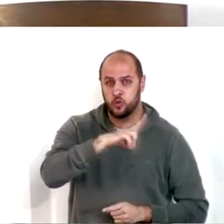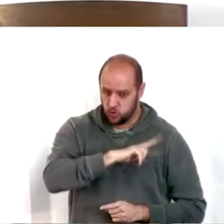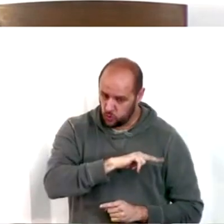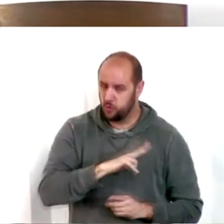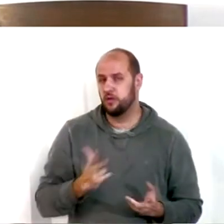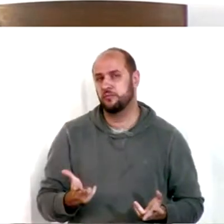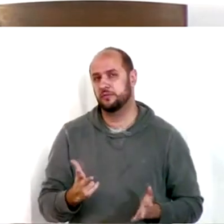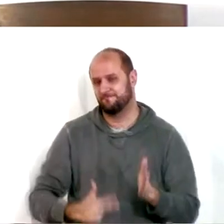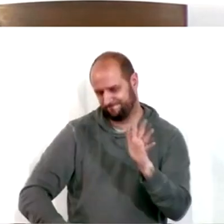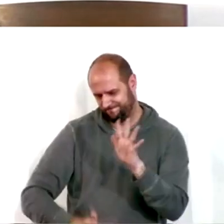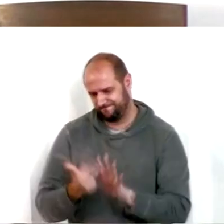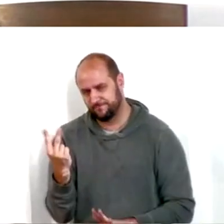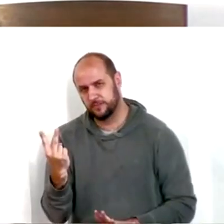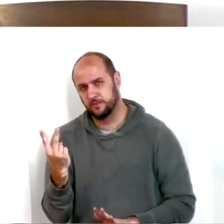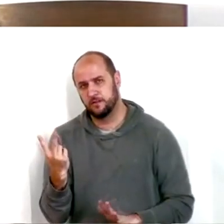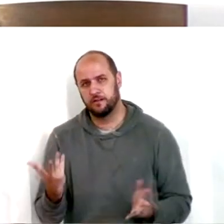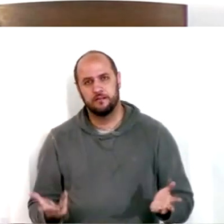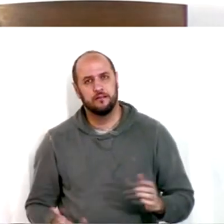que ele faz isso.